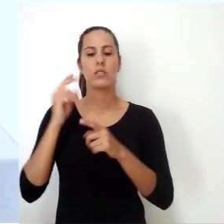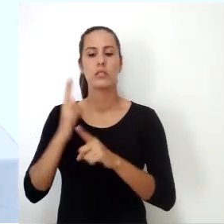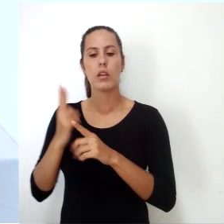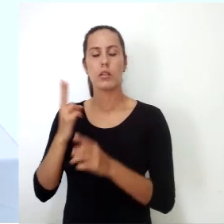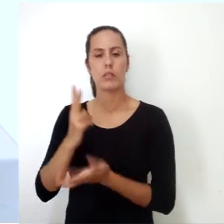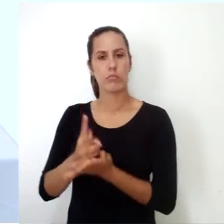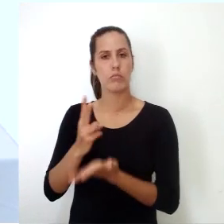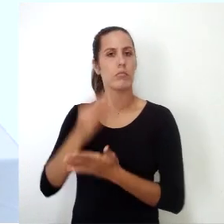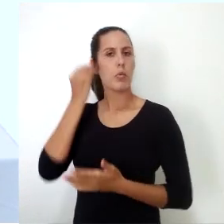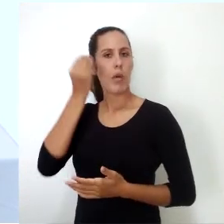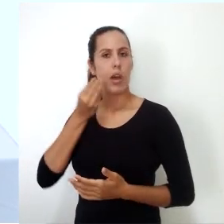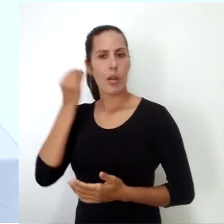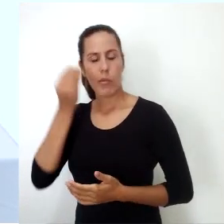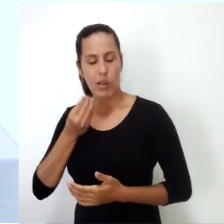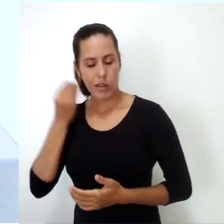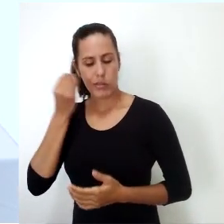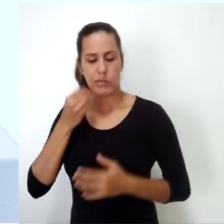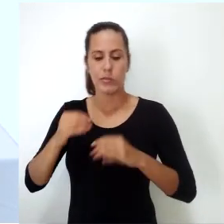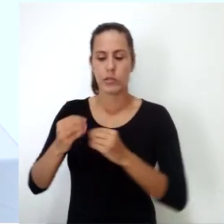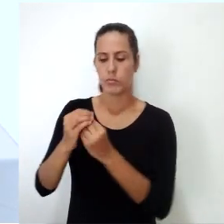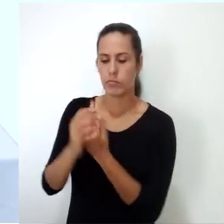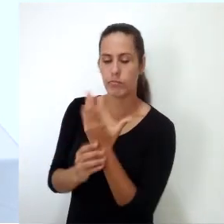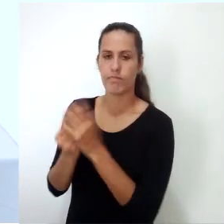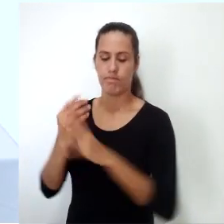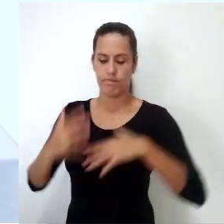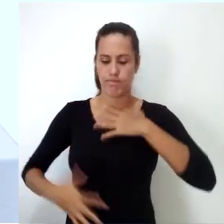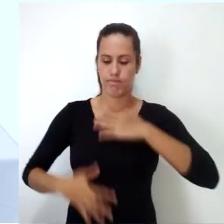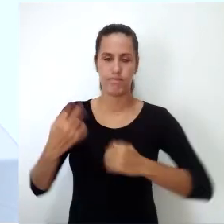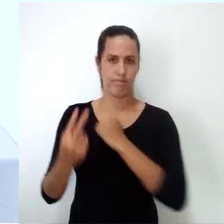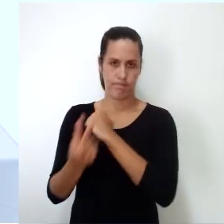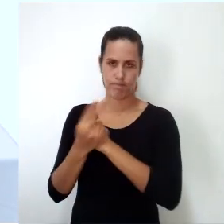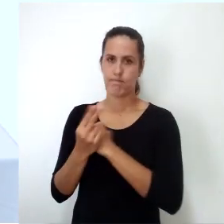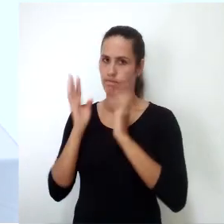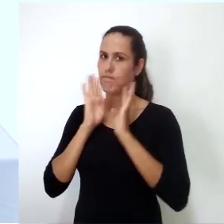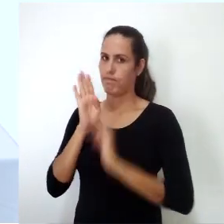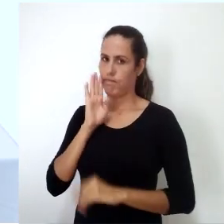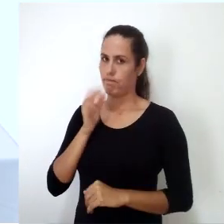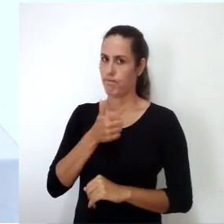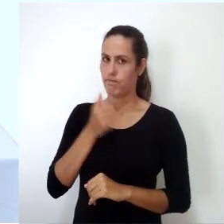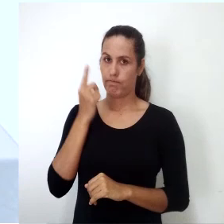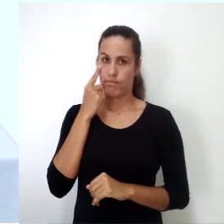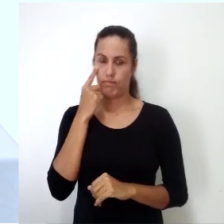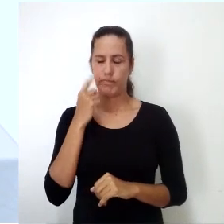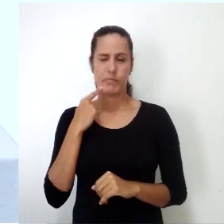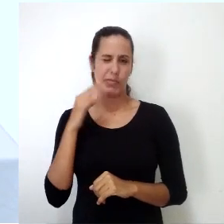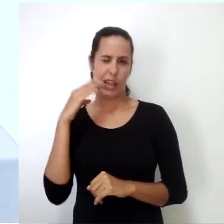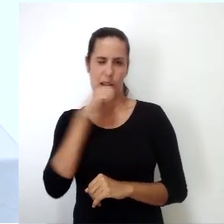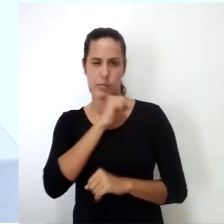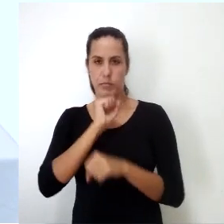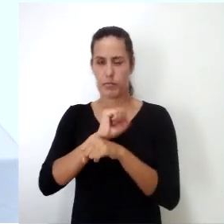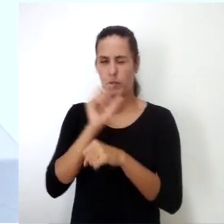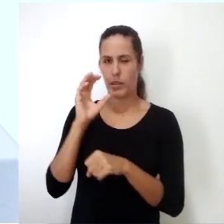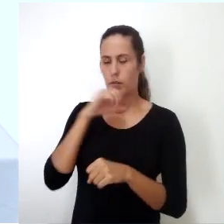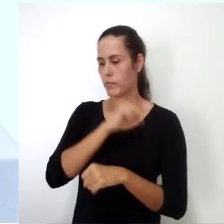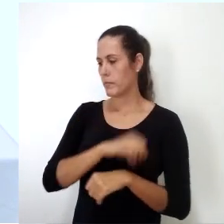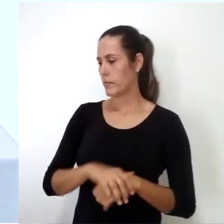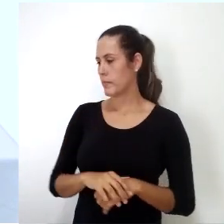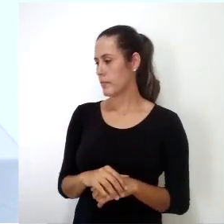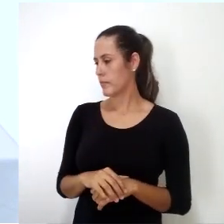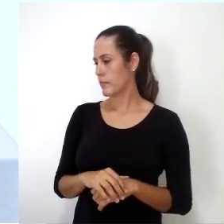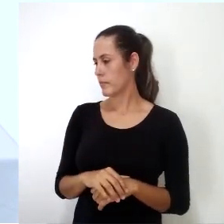que é legal, né, gente? Quando vai fazer experimentos, a gente sempre está utilizando a questão da luva,